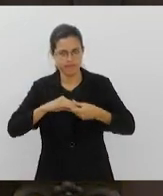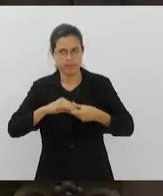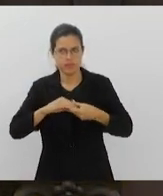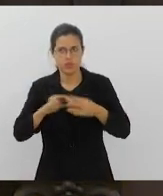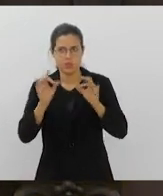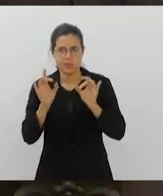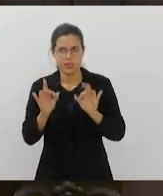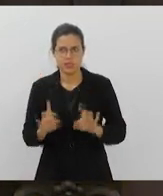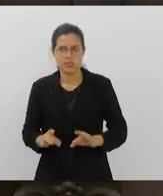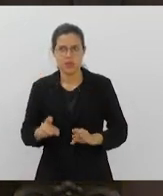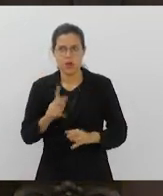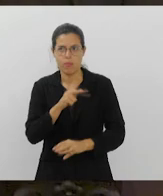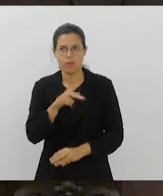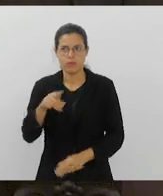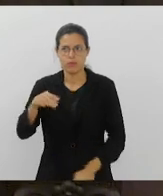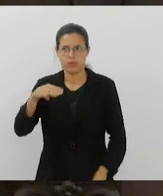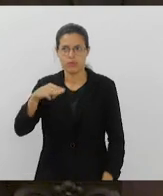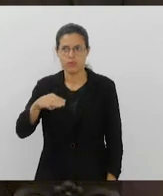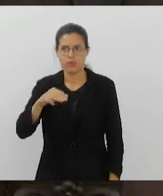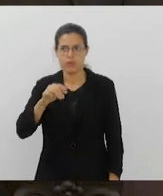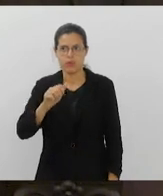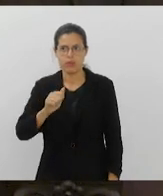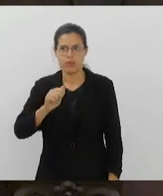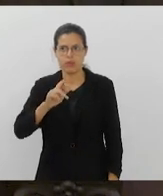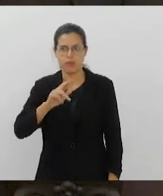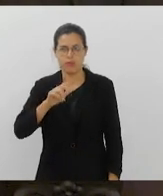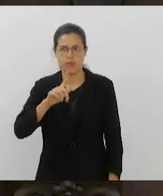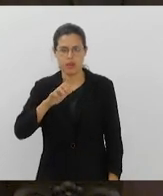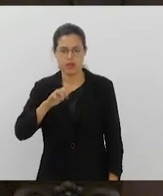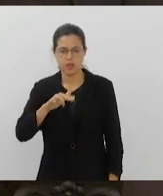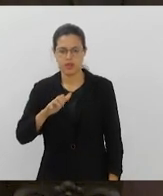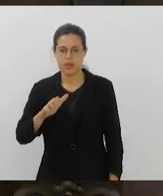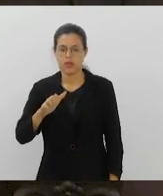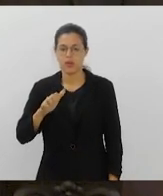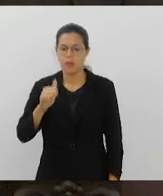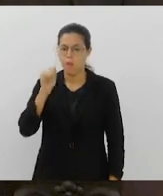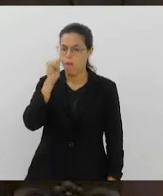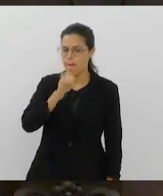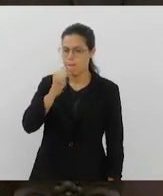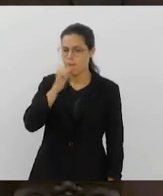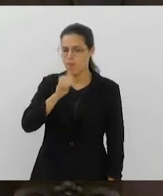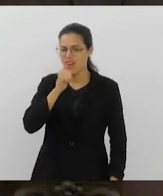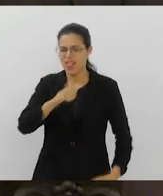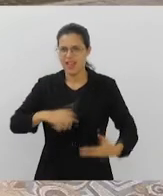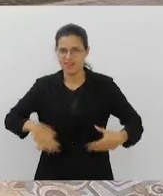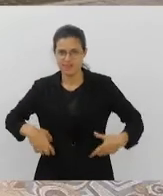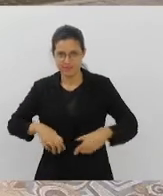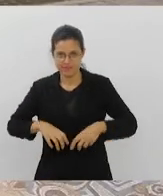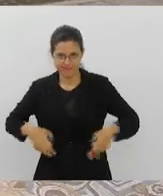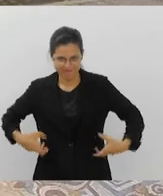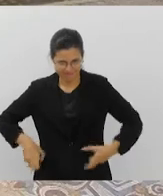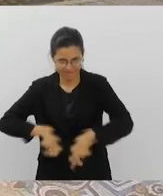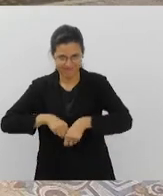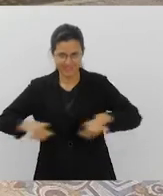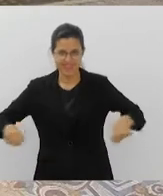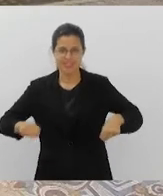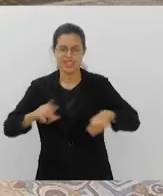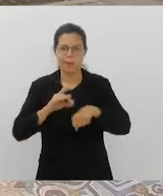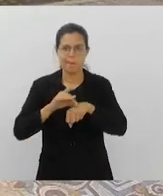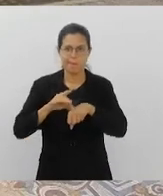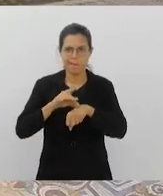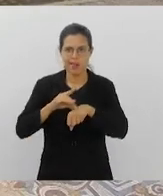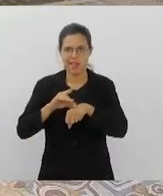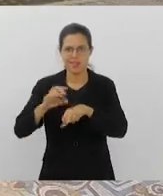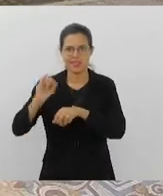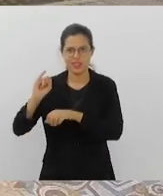mestre Marlene Antunes Pereira, aqui conosco, uma mulher, faixa preta, mestre de jiu-jitsu, uma honra ter a